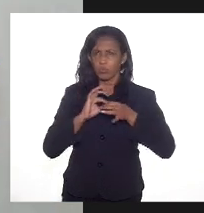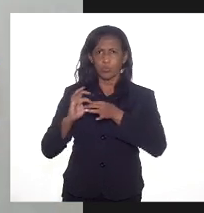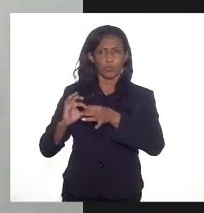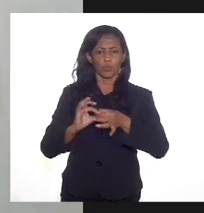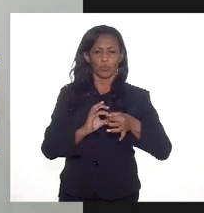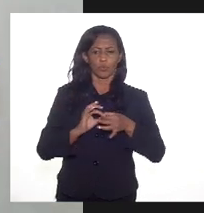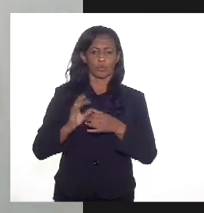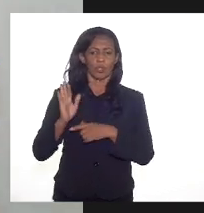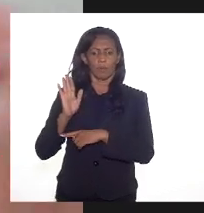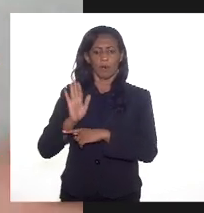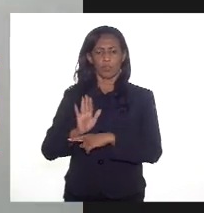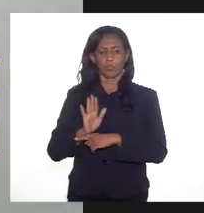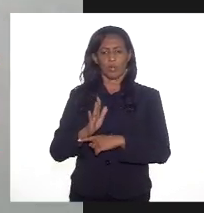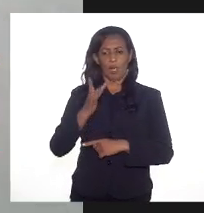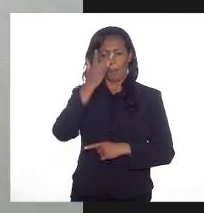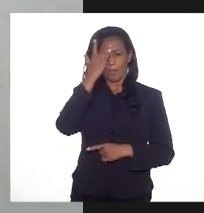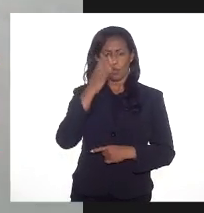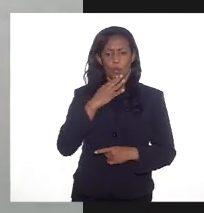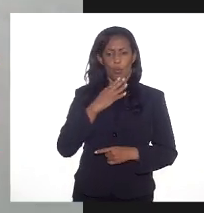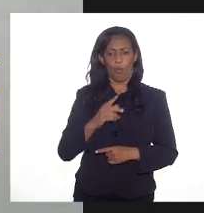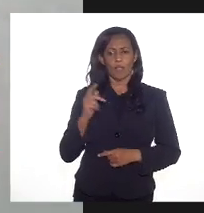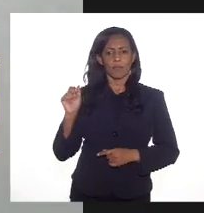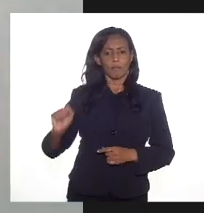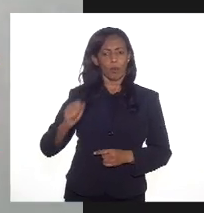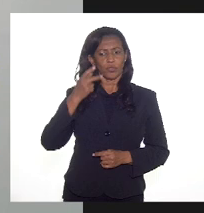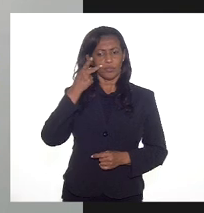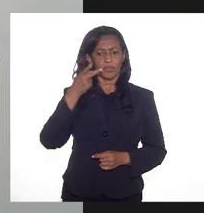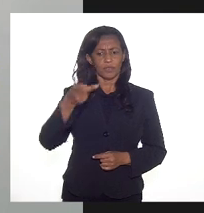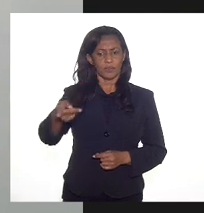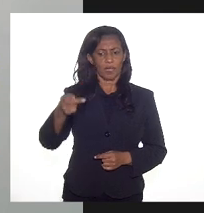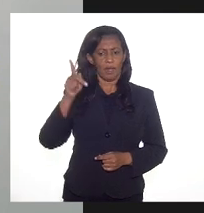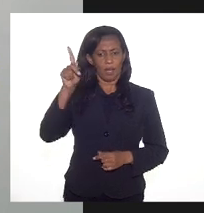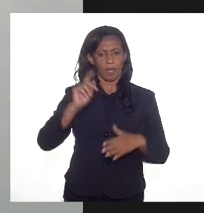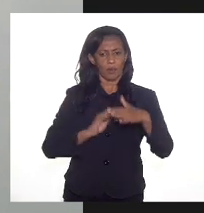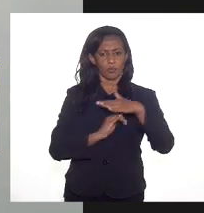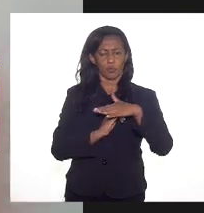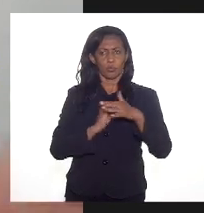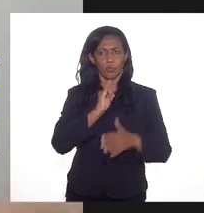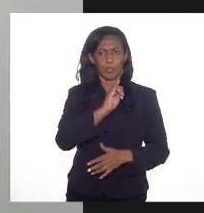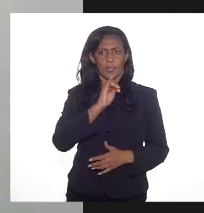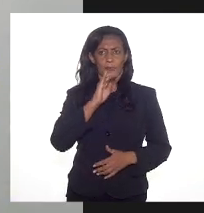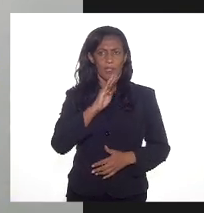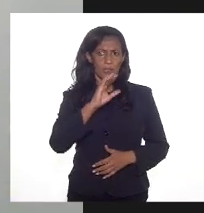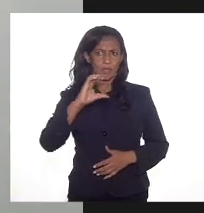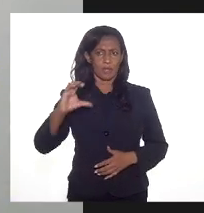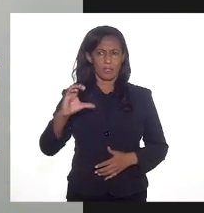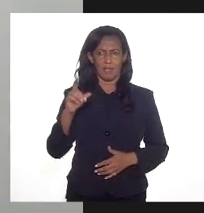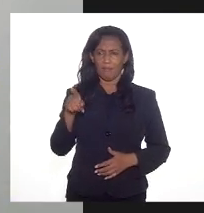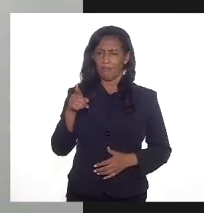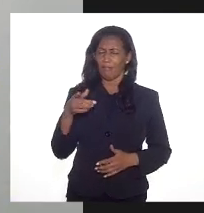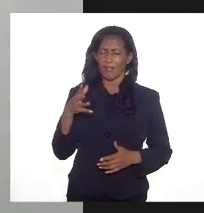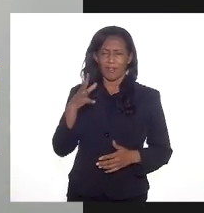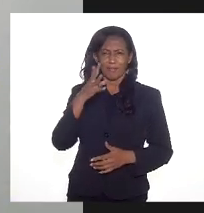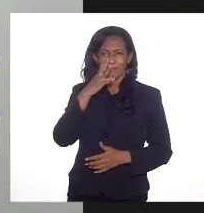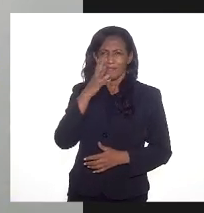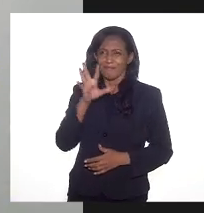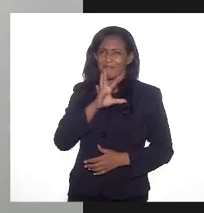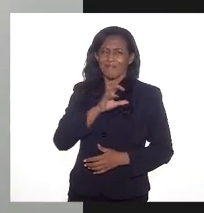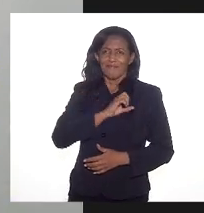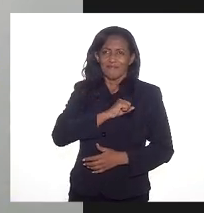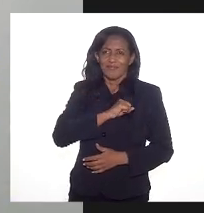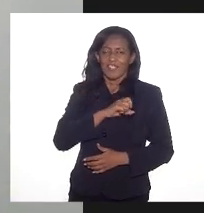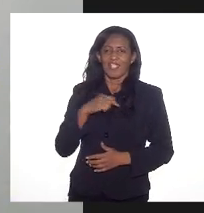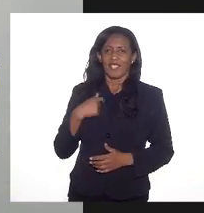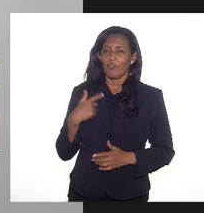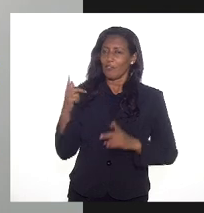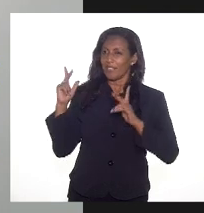Os deputados que não conhecem possam visitar lá o Instituto, que vão ficar realmente apaixonados e vão fazer a